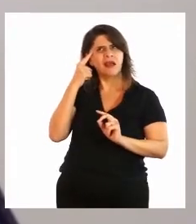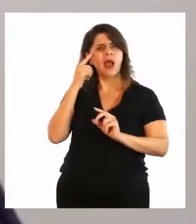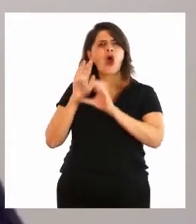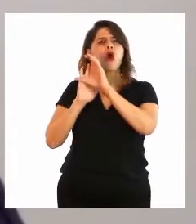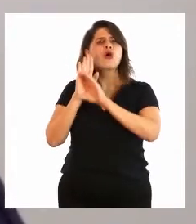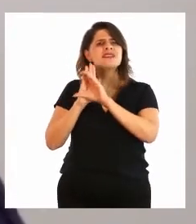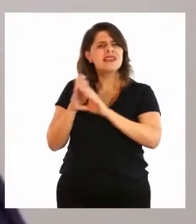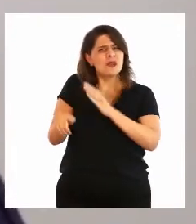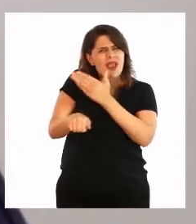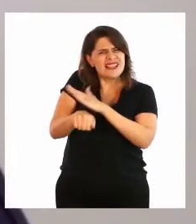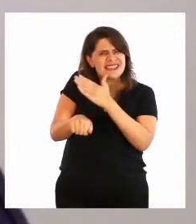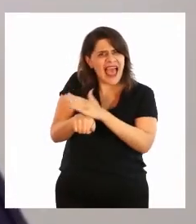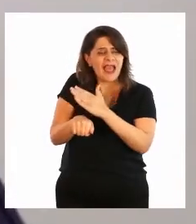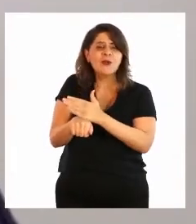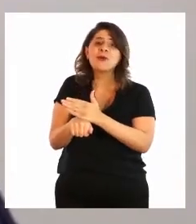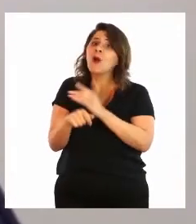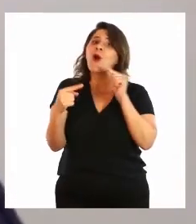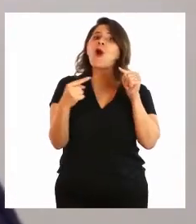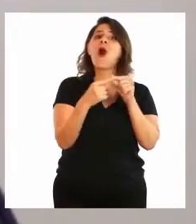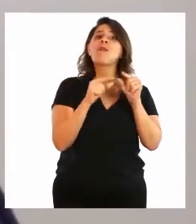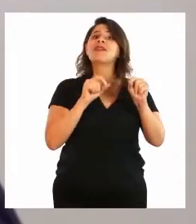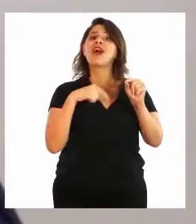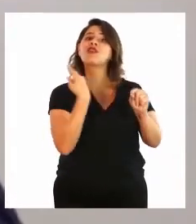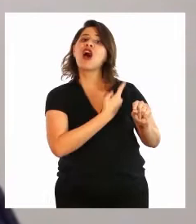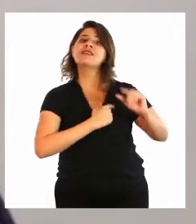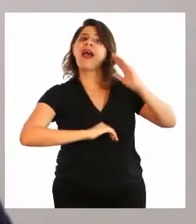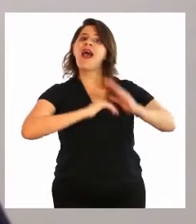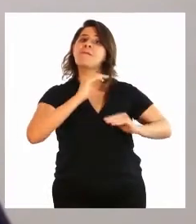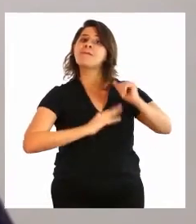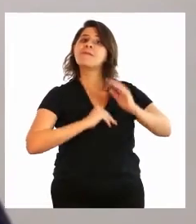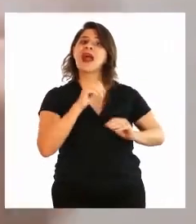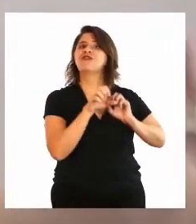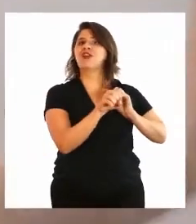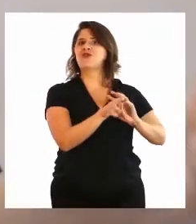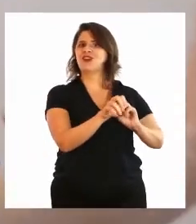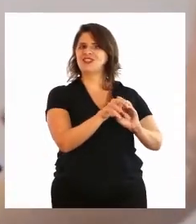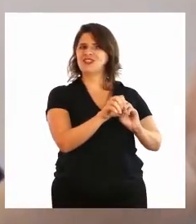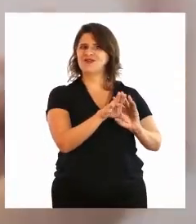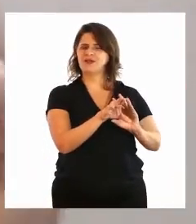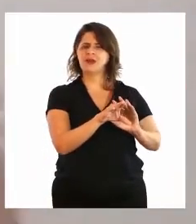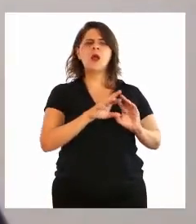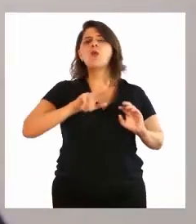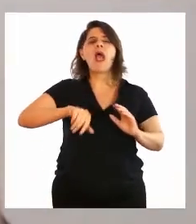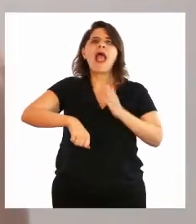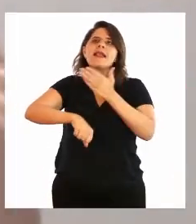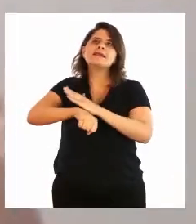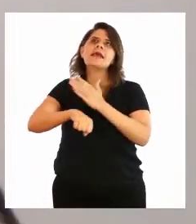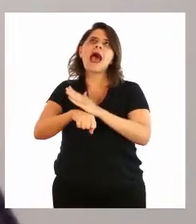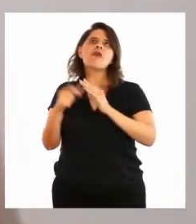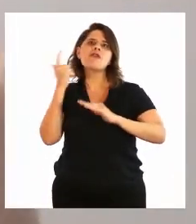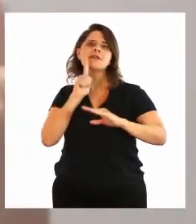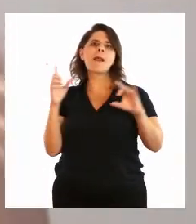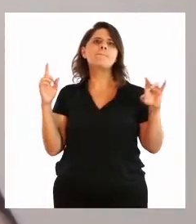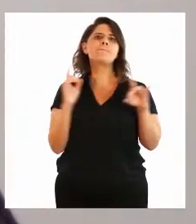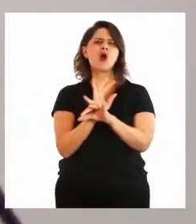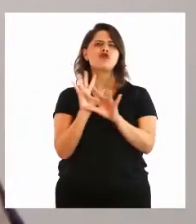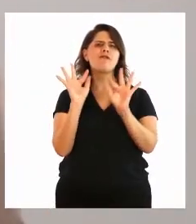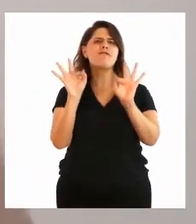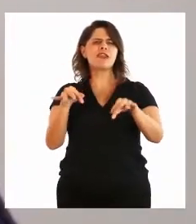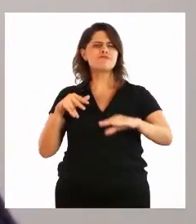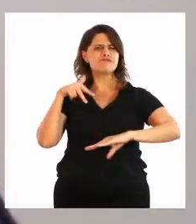nessa aplicação educativa. E não um ensaio para que você chegue a um resultado final, mas que você ensaie e